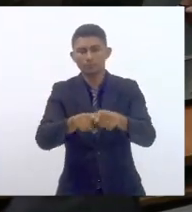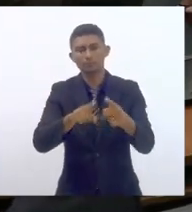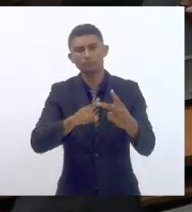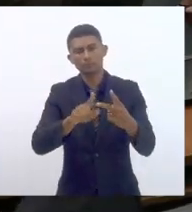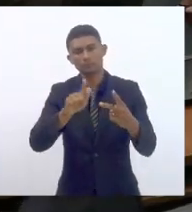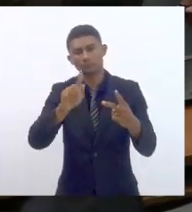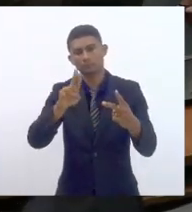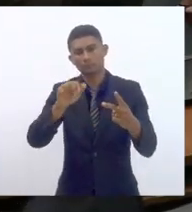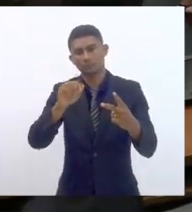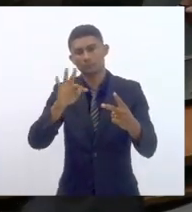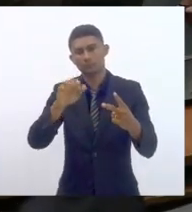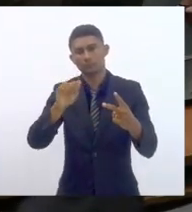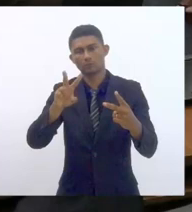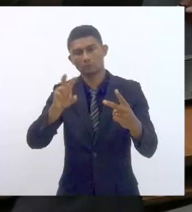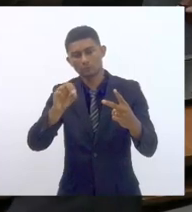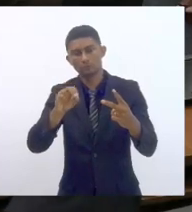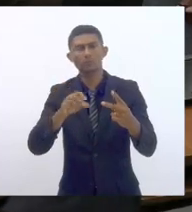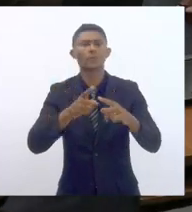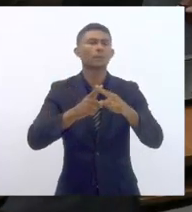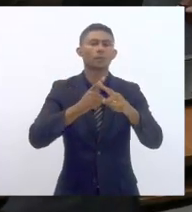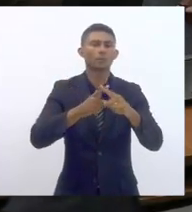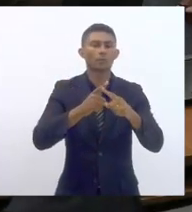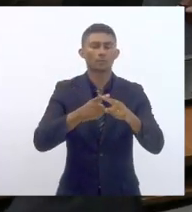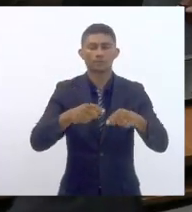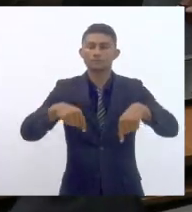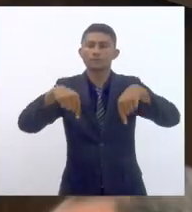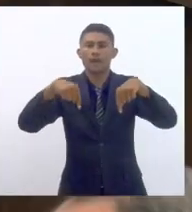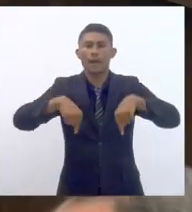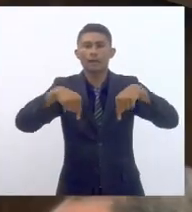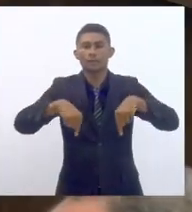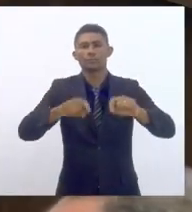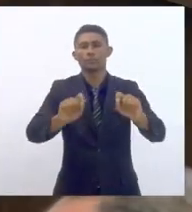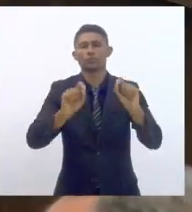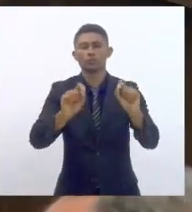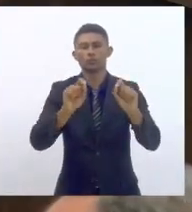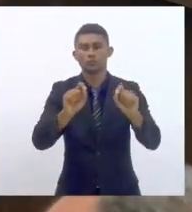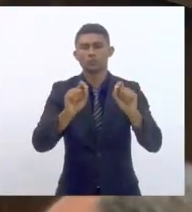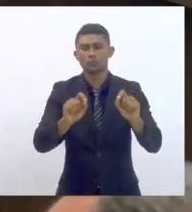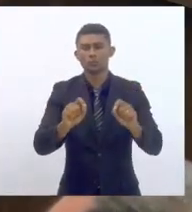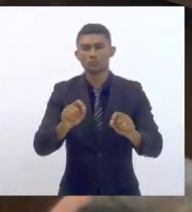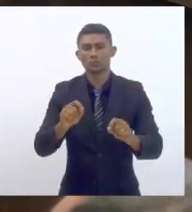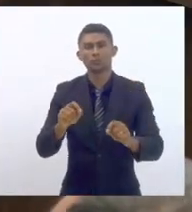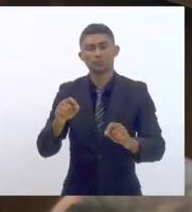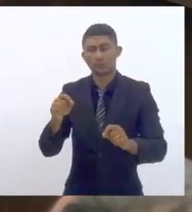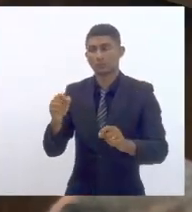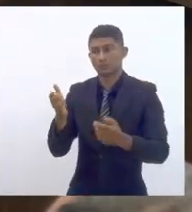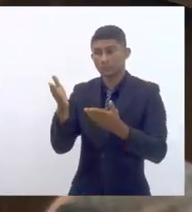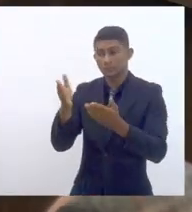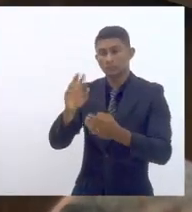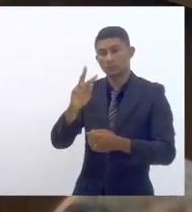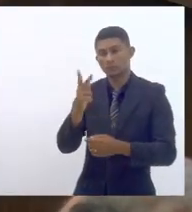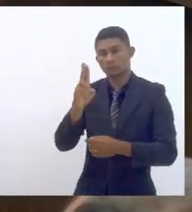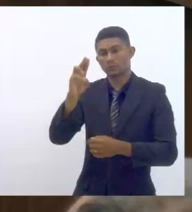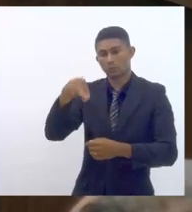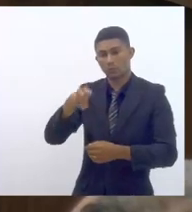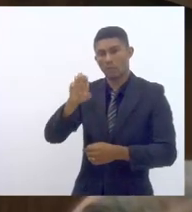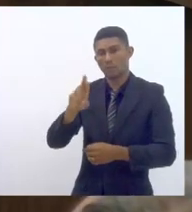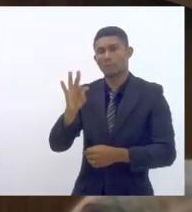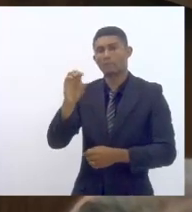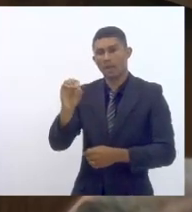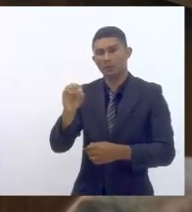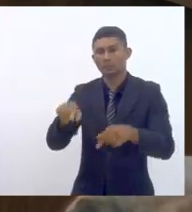Gustavo Schmidt, que é o que está acontecendo aqui, pessoal. Eu trouxe o Humberto aqui em cima, nós